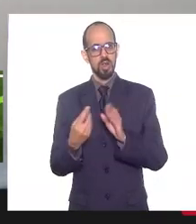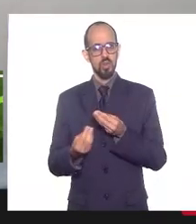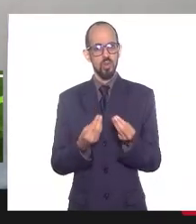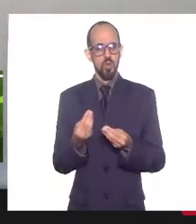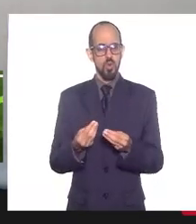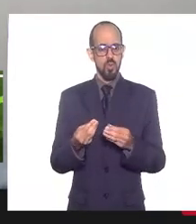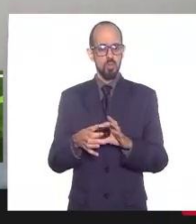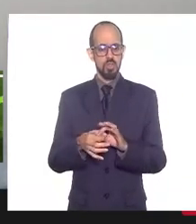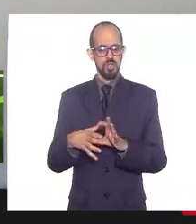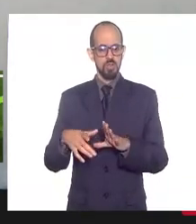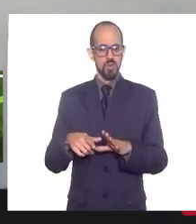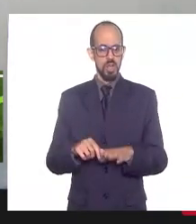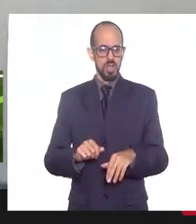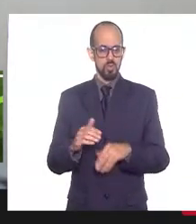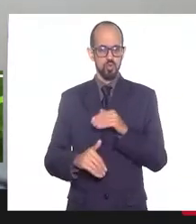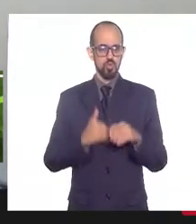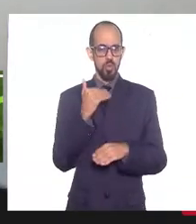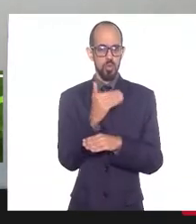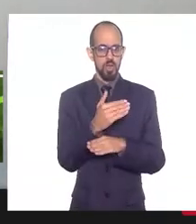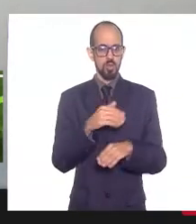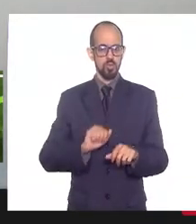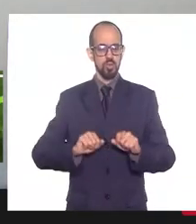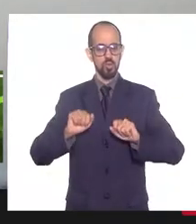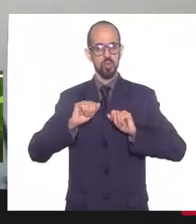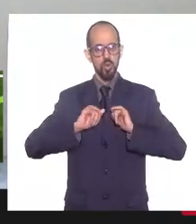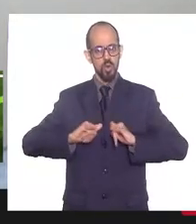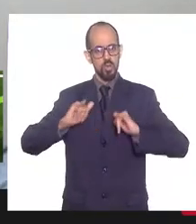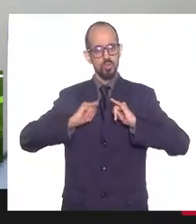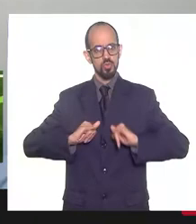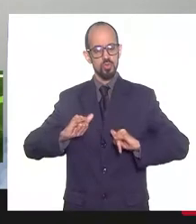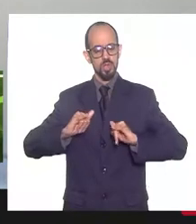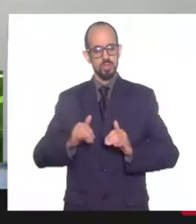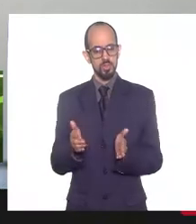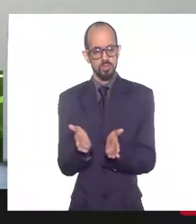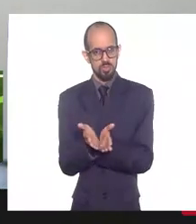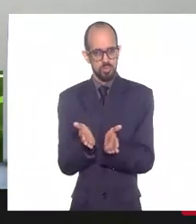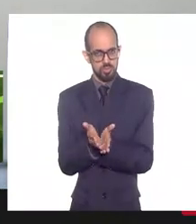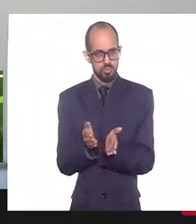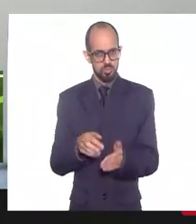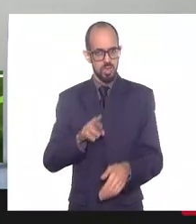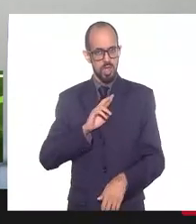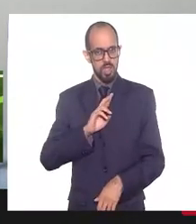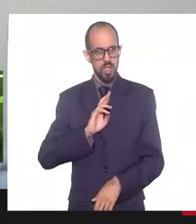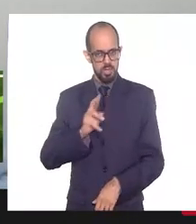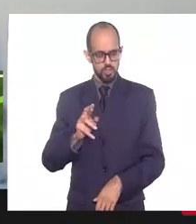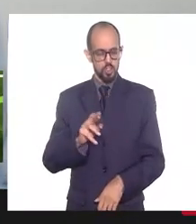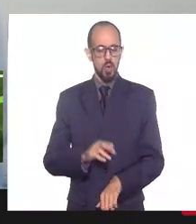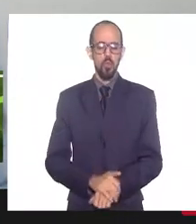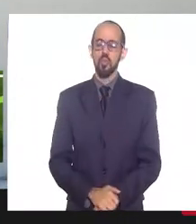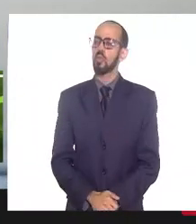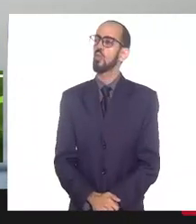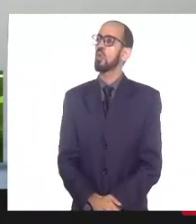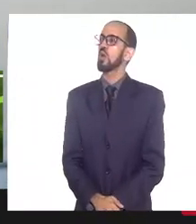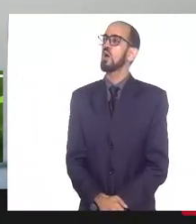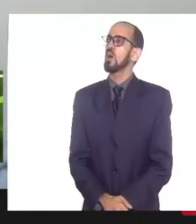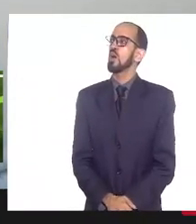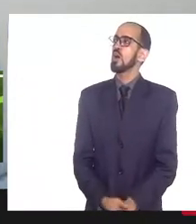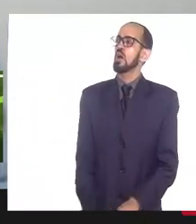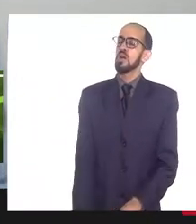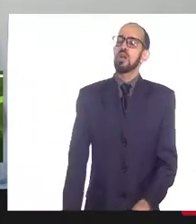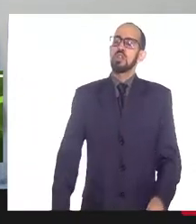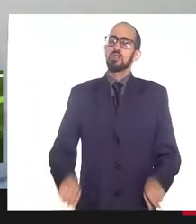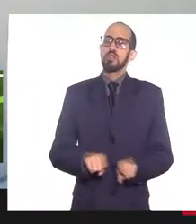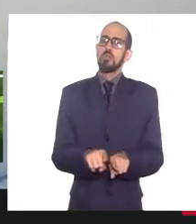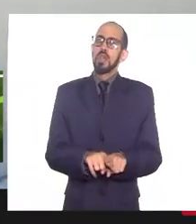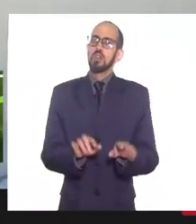concessão de canais, sobretudo quando a programação religiosa tem prevalência. E, por último, deputada Marta Rocha, Vossa Excelência, quando ia